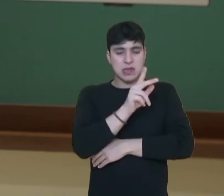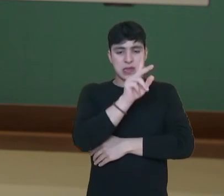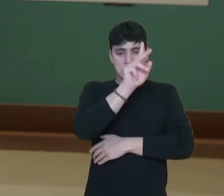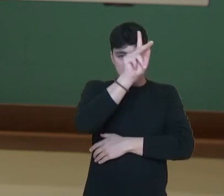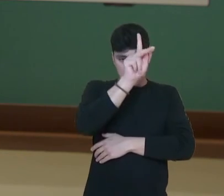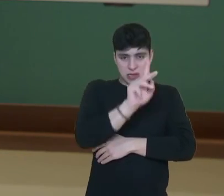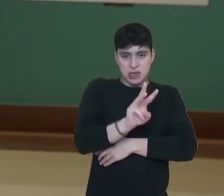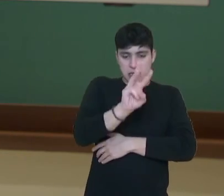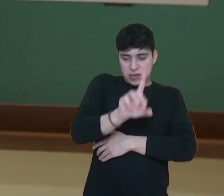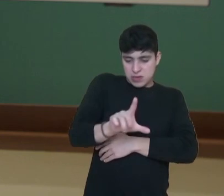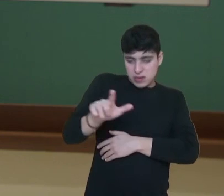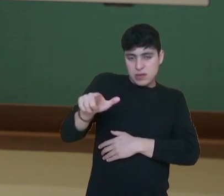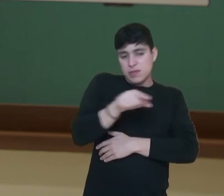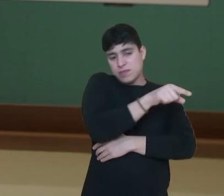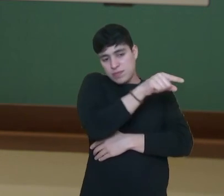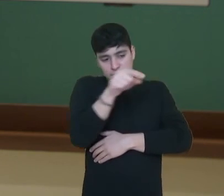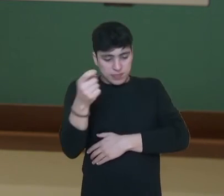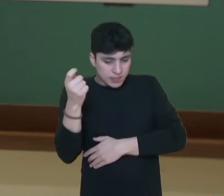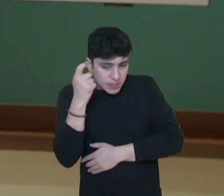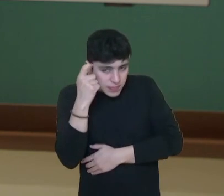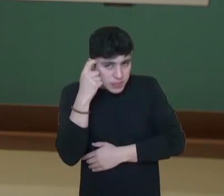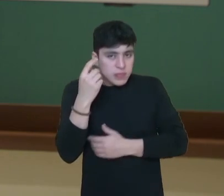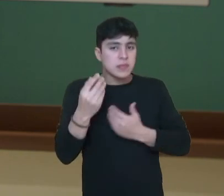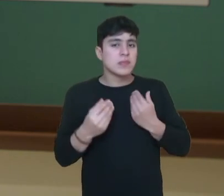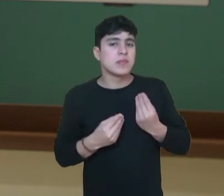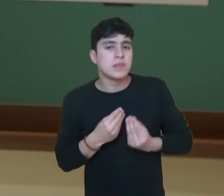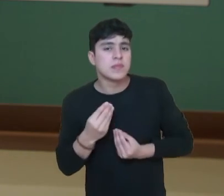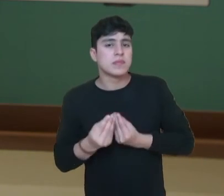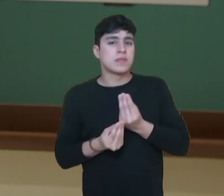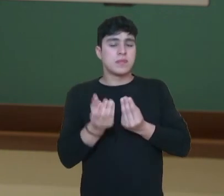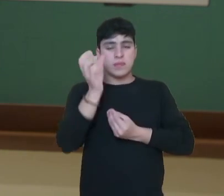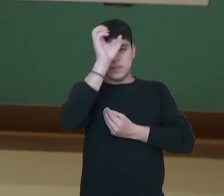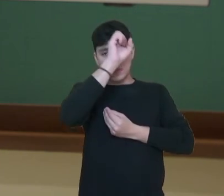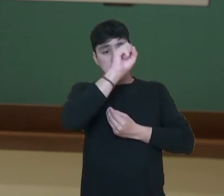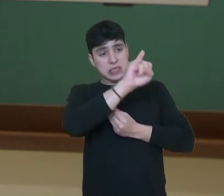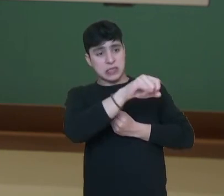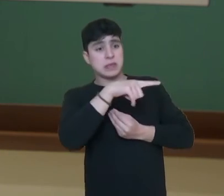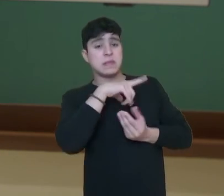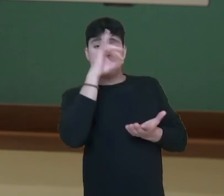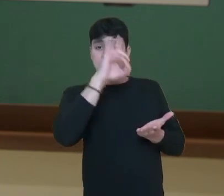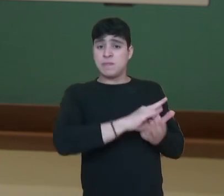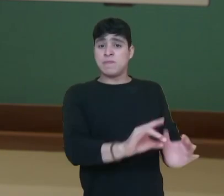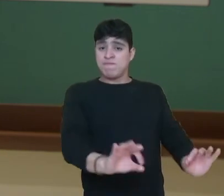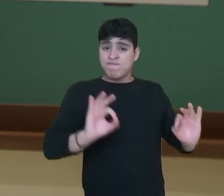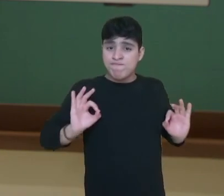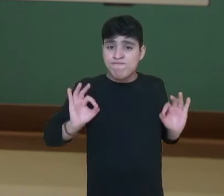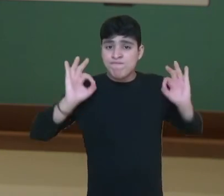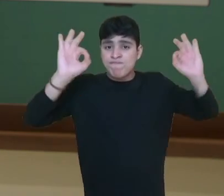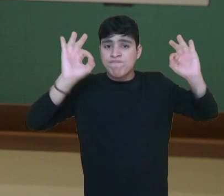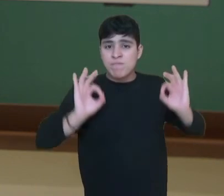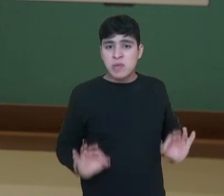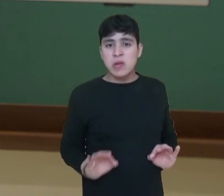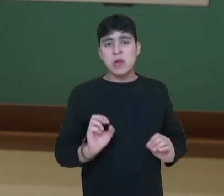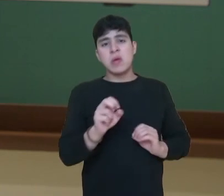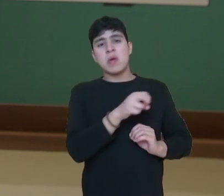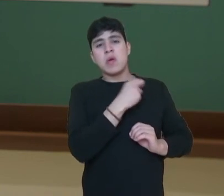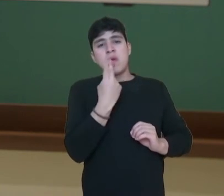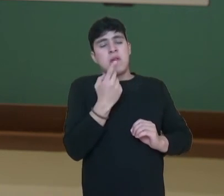KWL para pensar nessa nossa aprendizagem, se ela foi efetiva ou não. Autoavaliar.